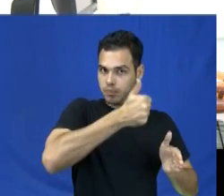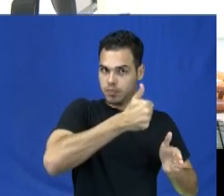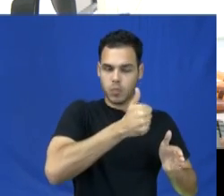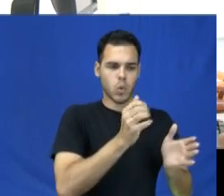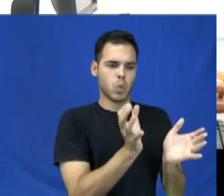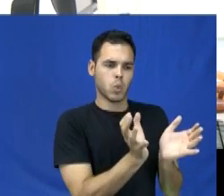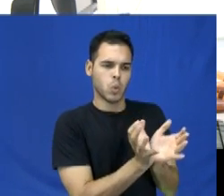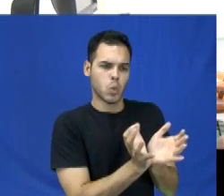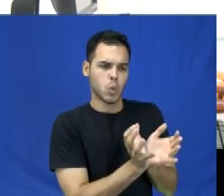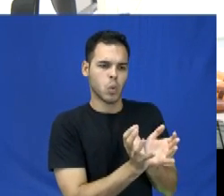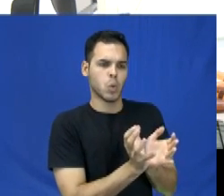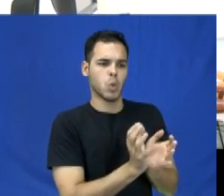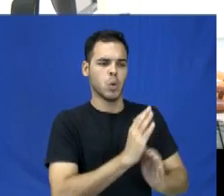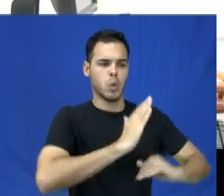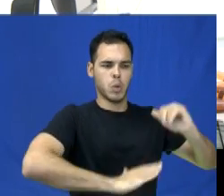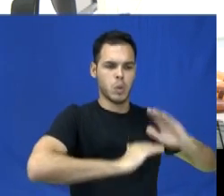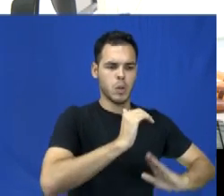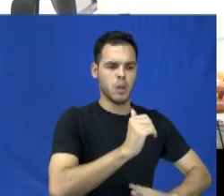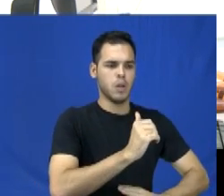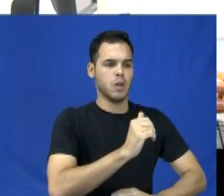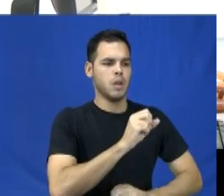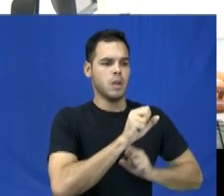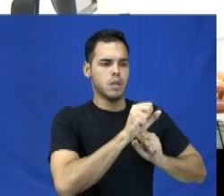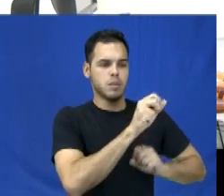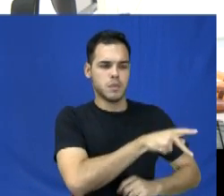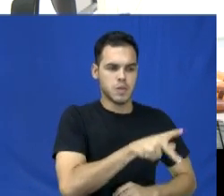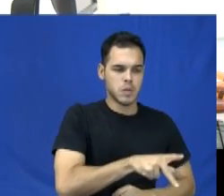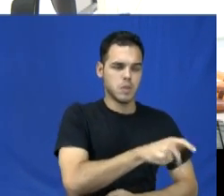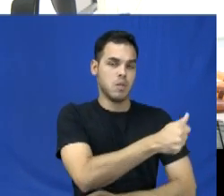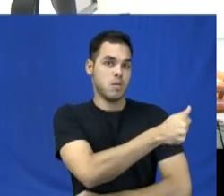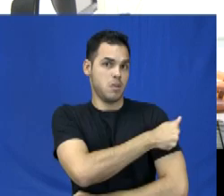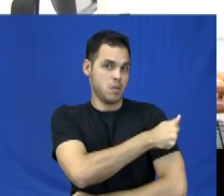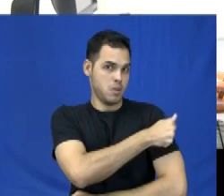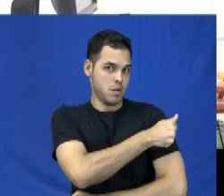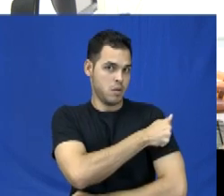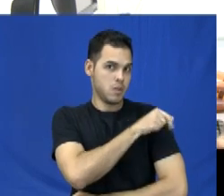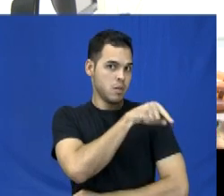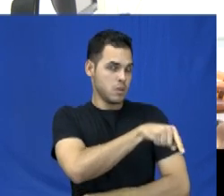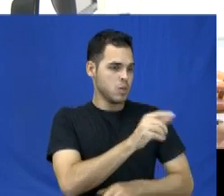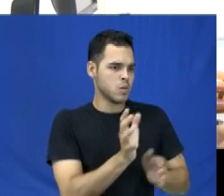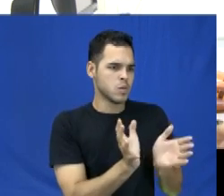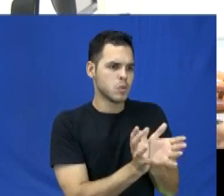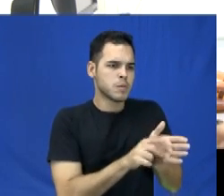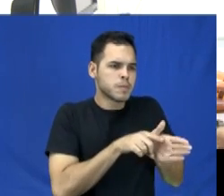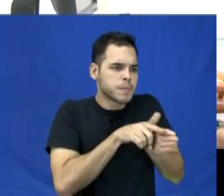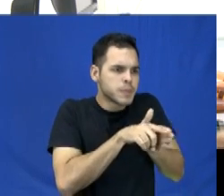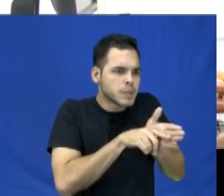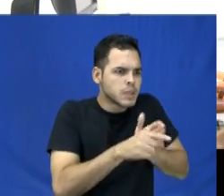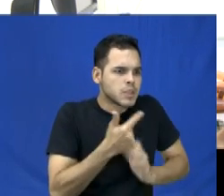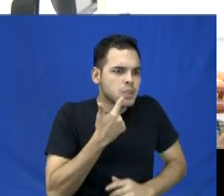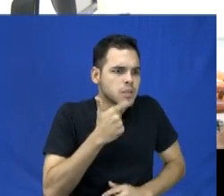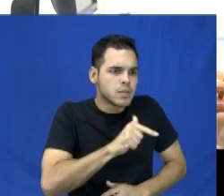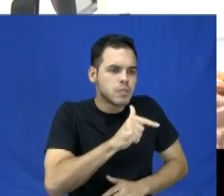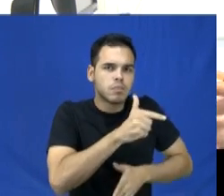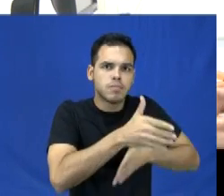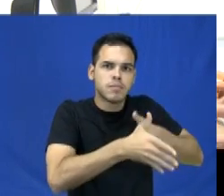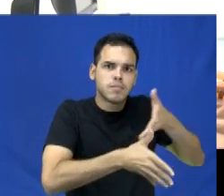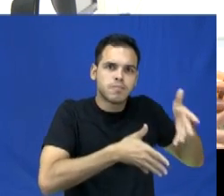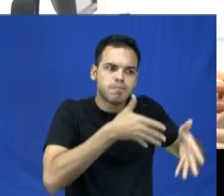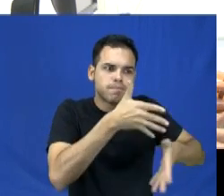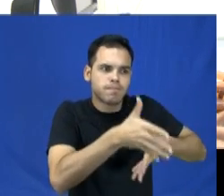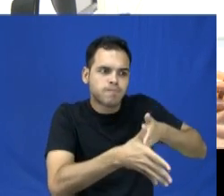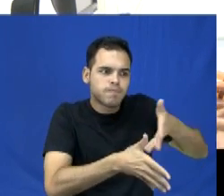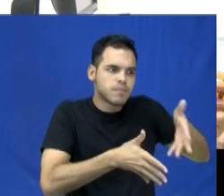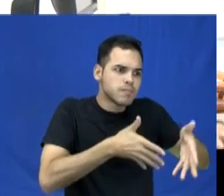grupo de profissionais, educadores, alunos, esse grupo pesquisa a língua brasileira